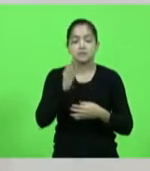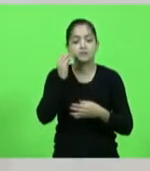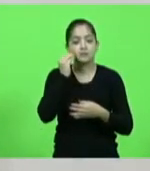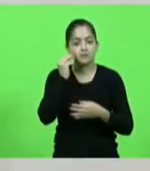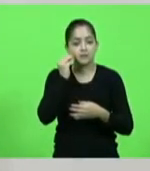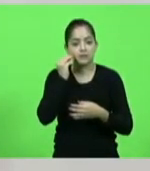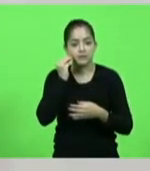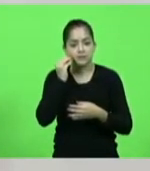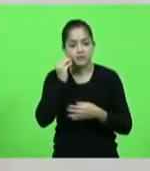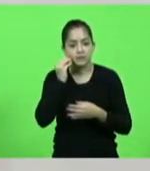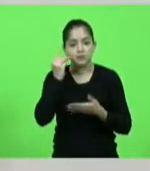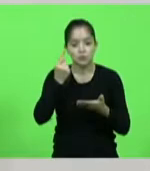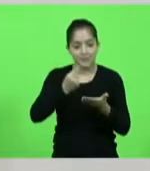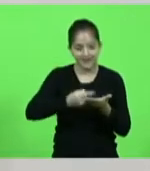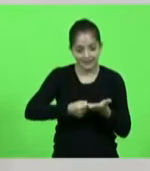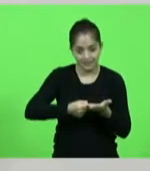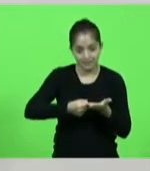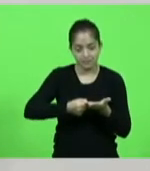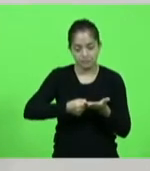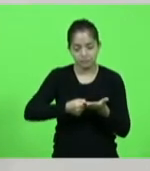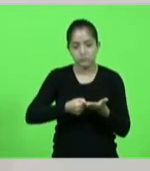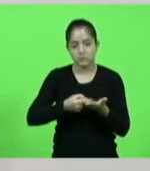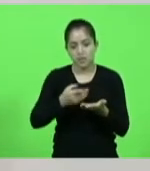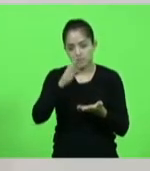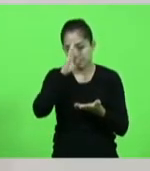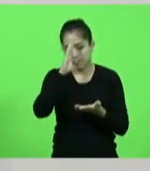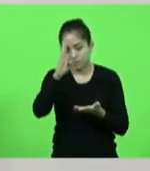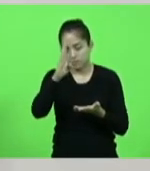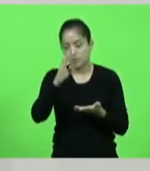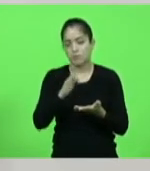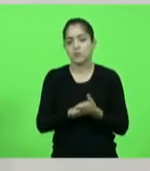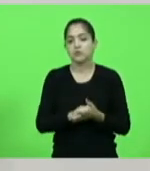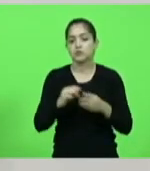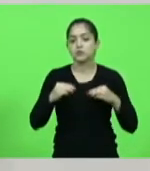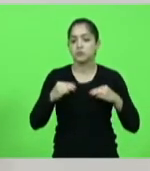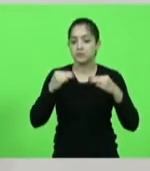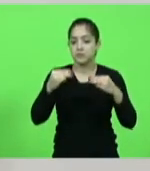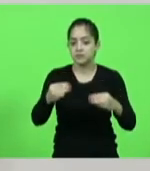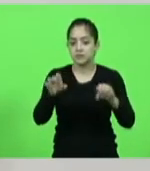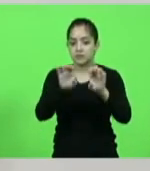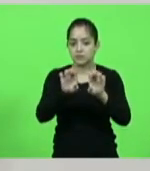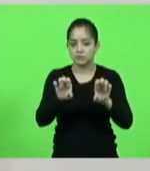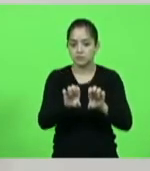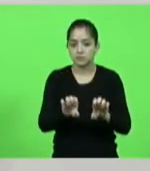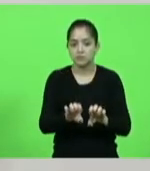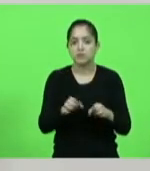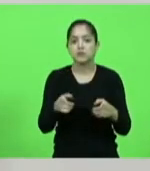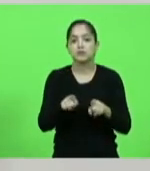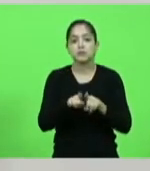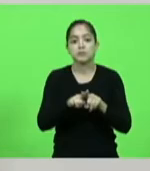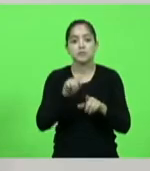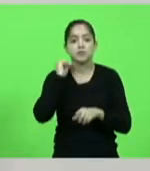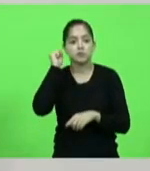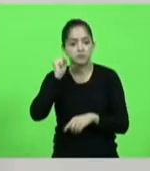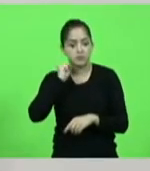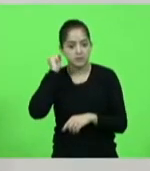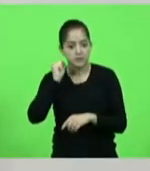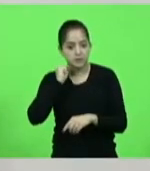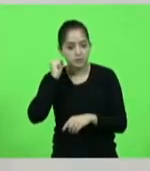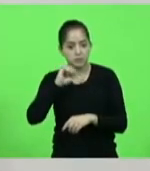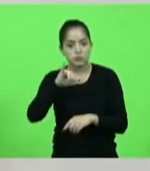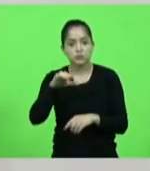algumas agendas, principalmente com o Ministério da Infraestrutura, juntamente com o senador Jorginho Melo, para